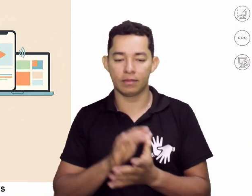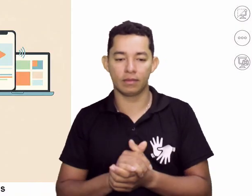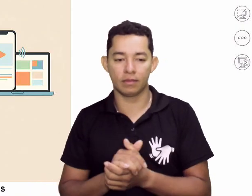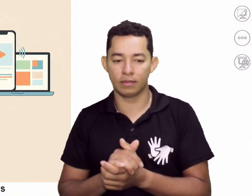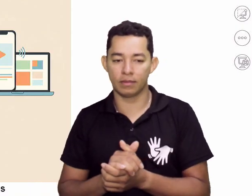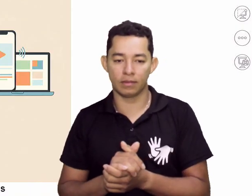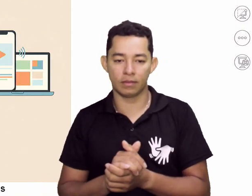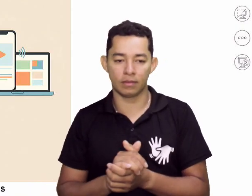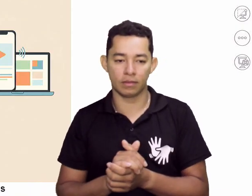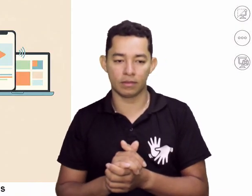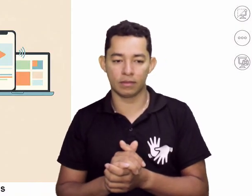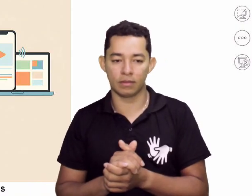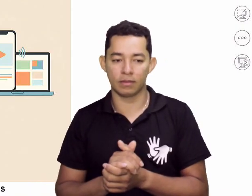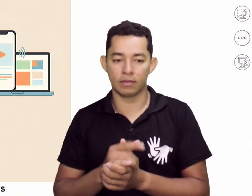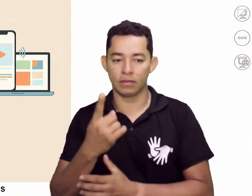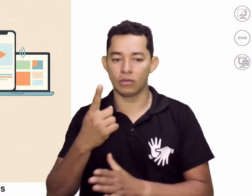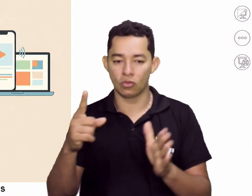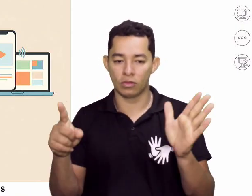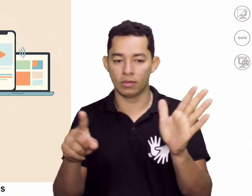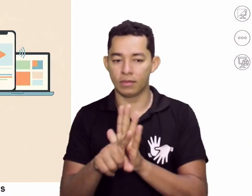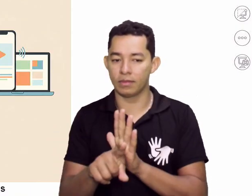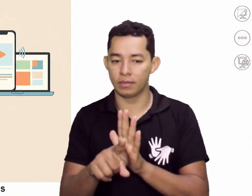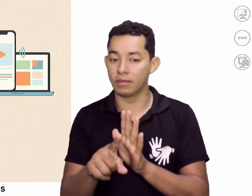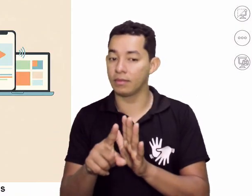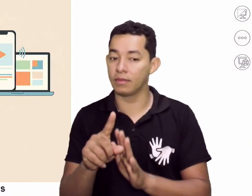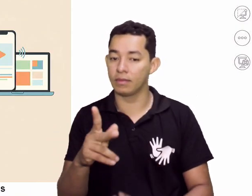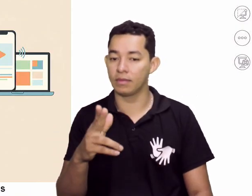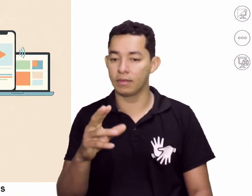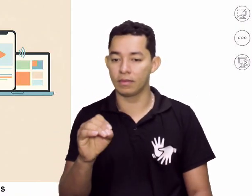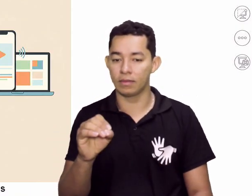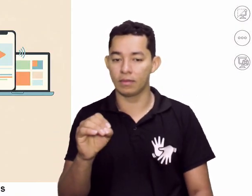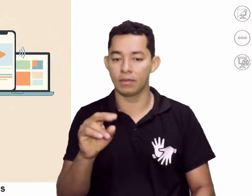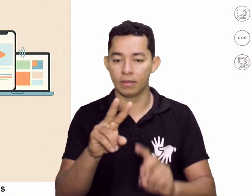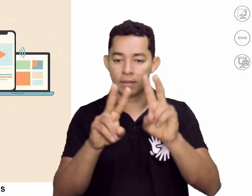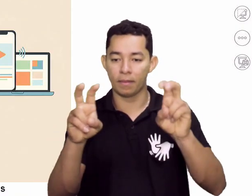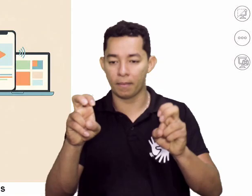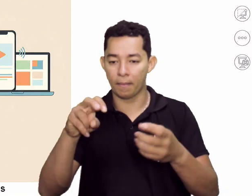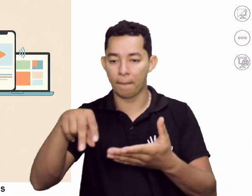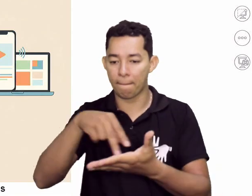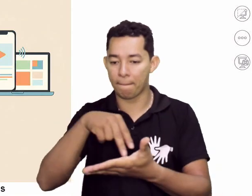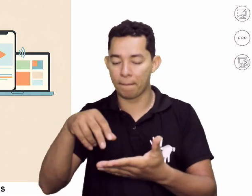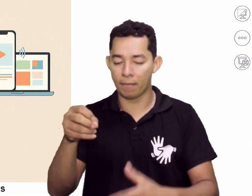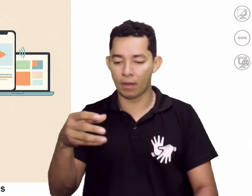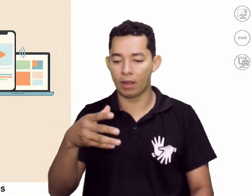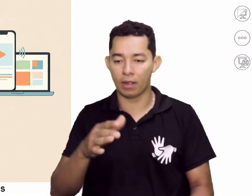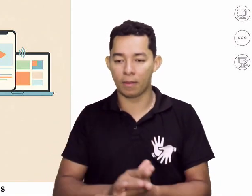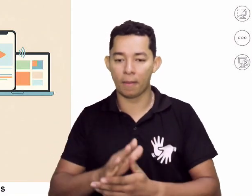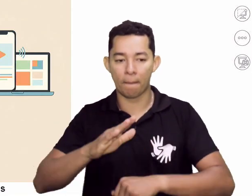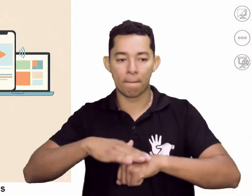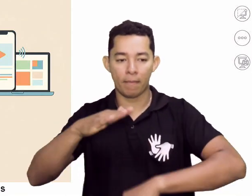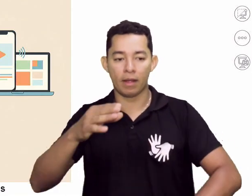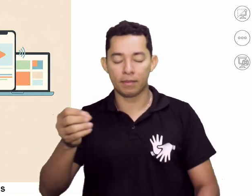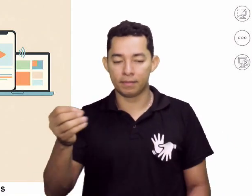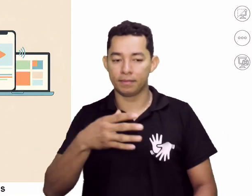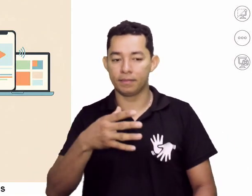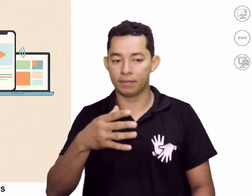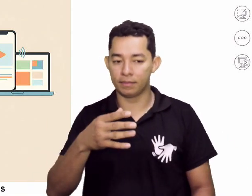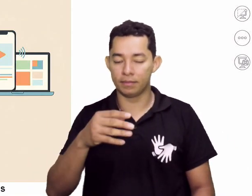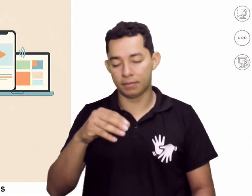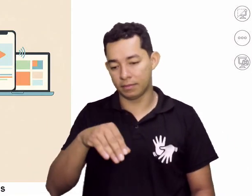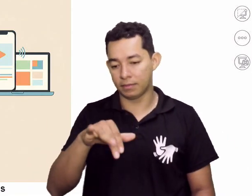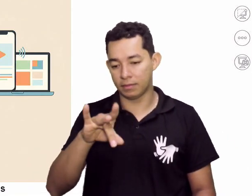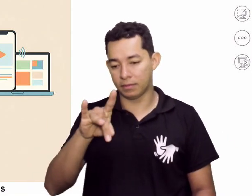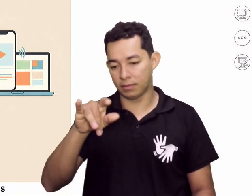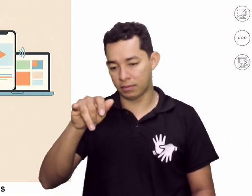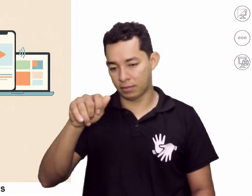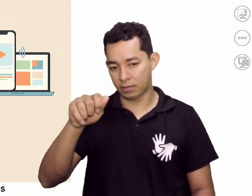né, homologada ao tema da dança contemporânea, tá? Mas as novas mídias